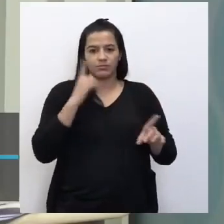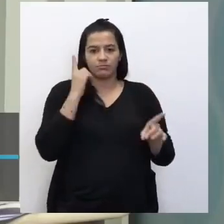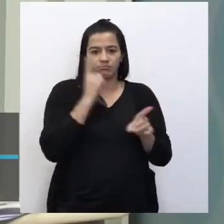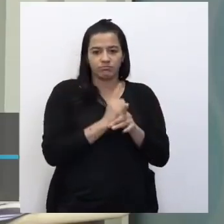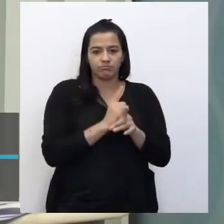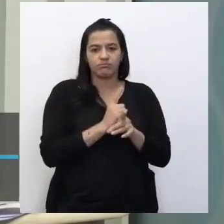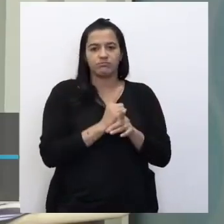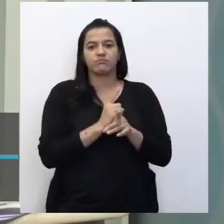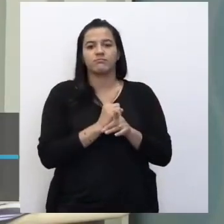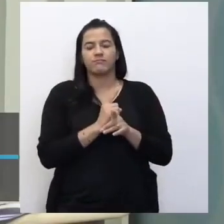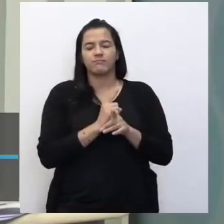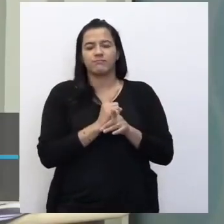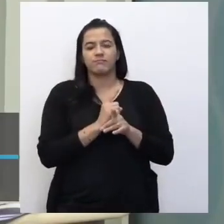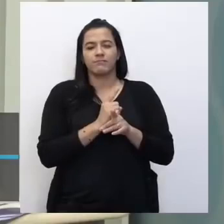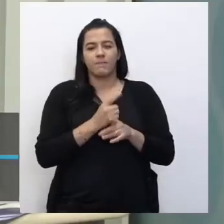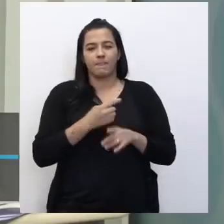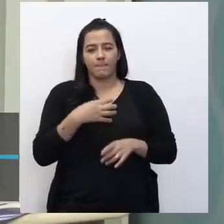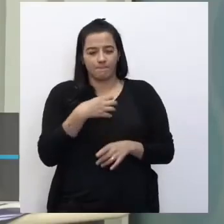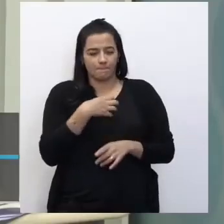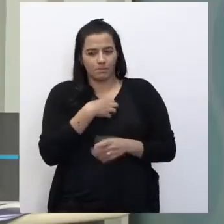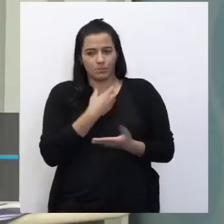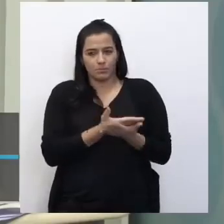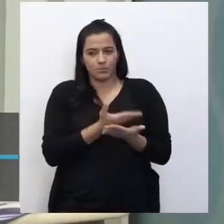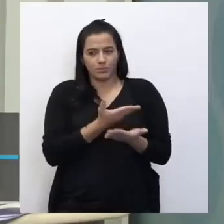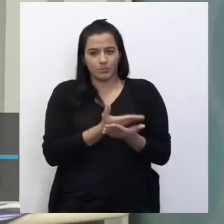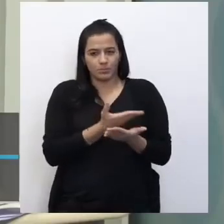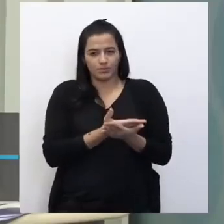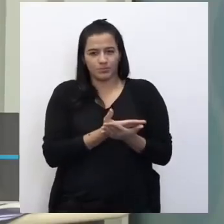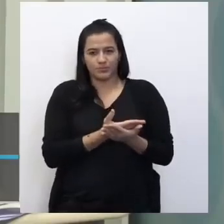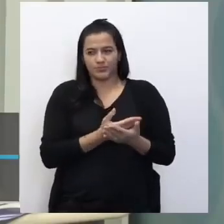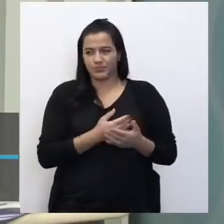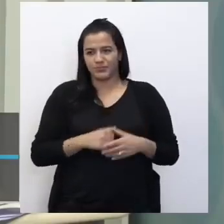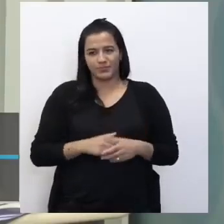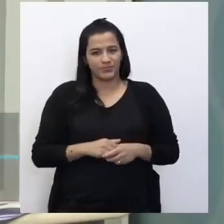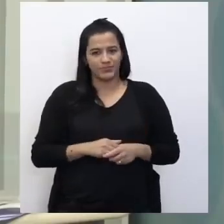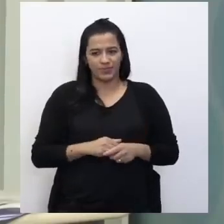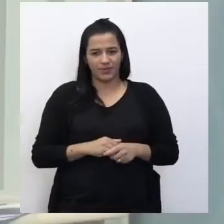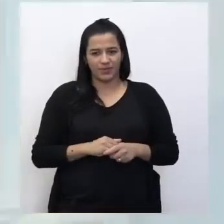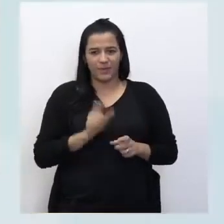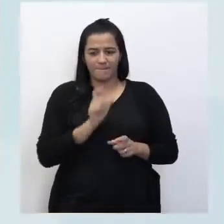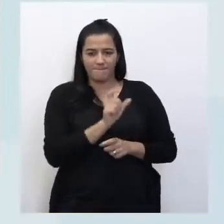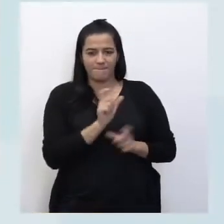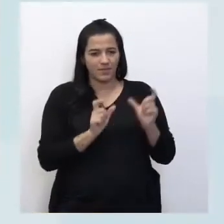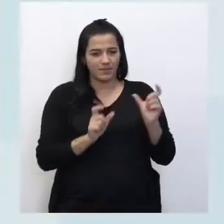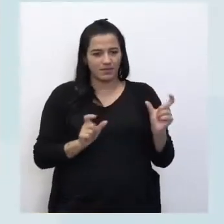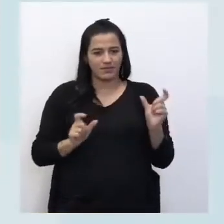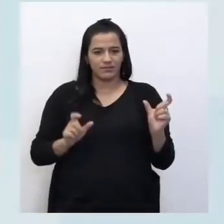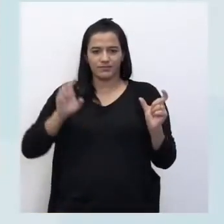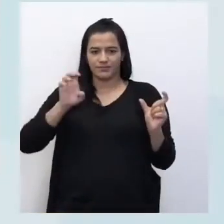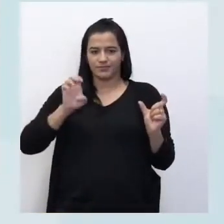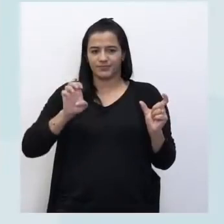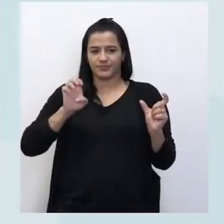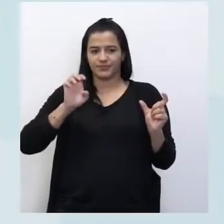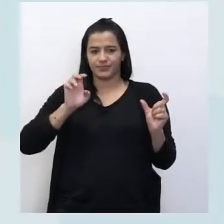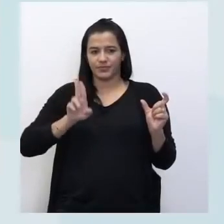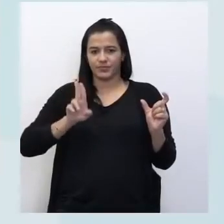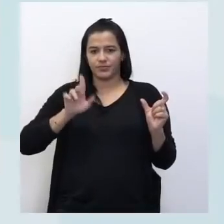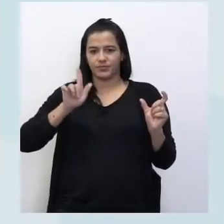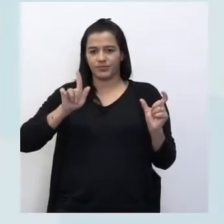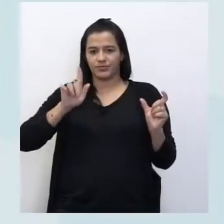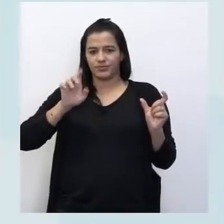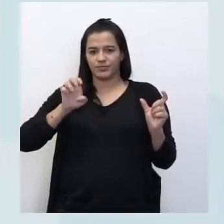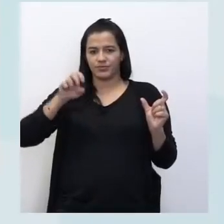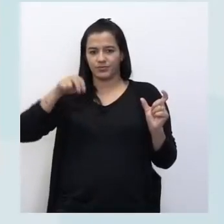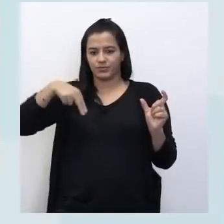vida de estudos de vocês, que é a palavra eugenia. A